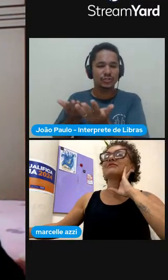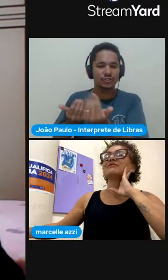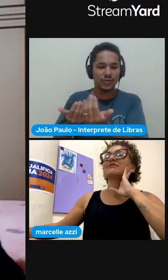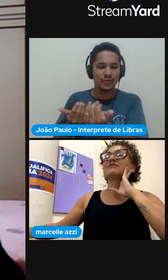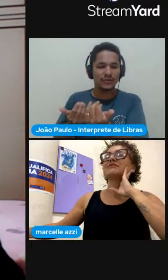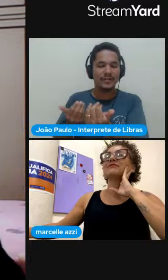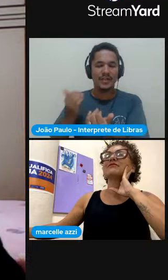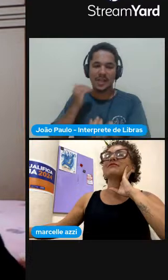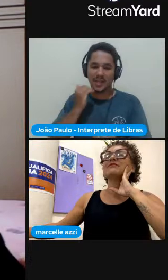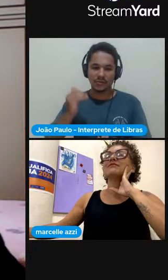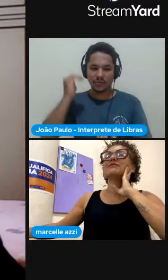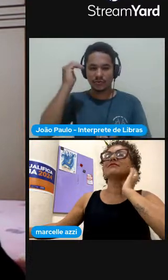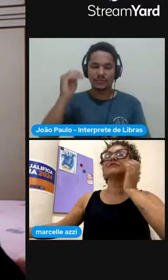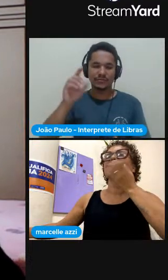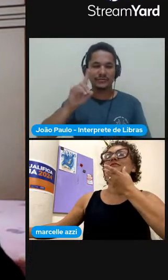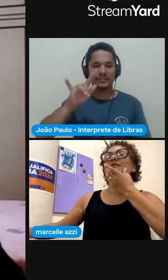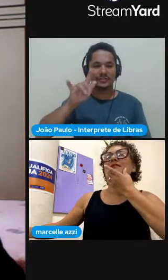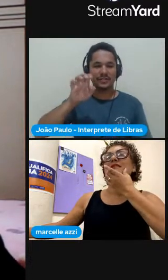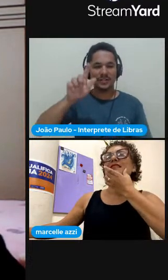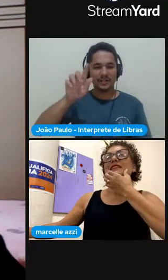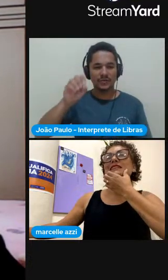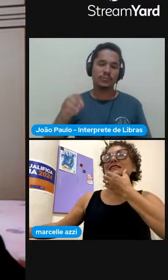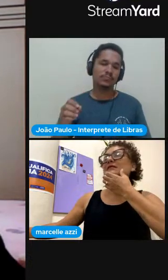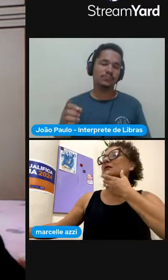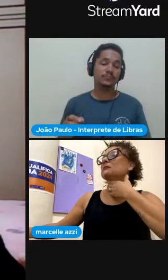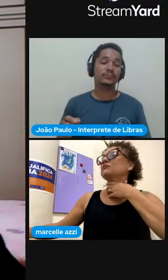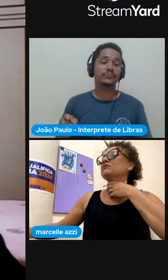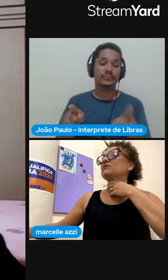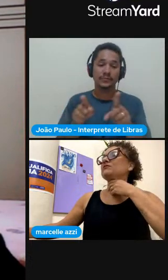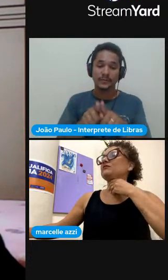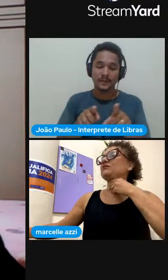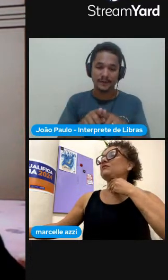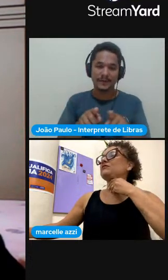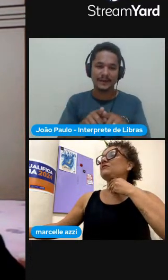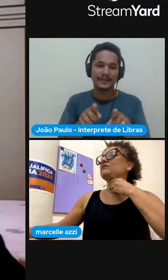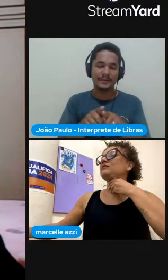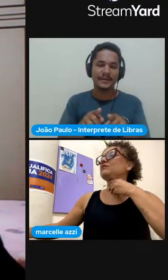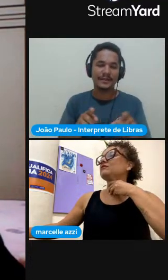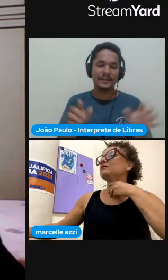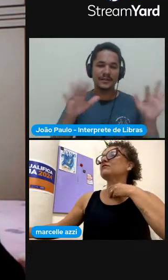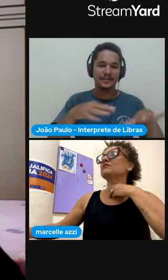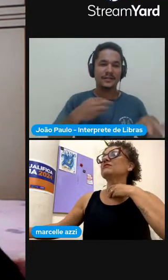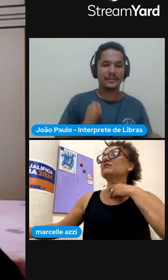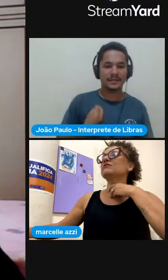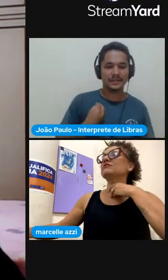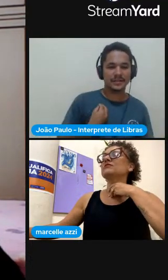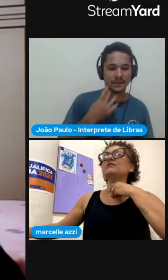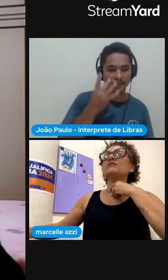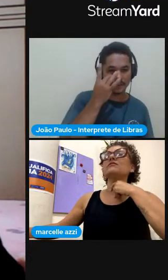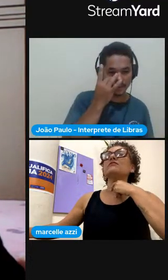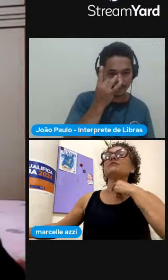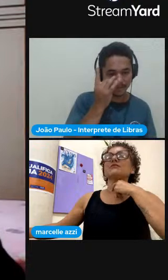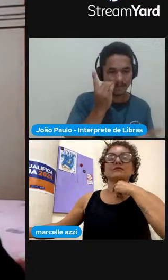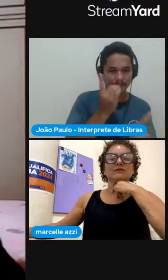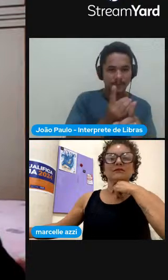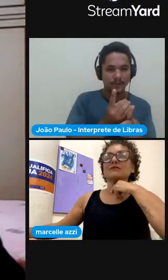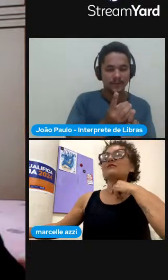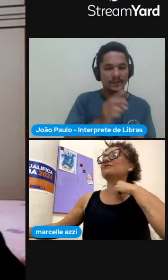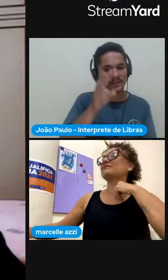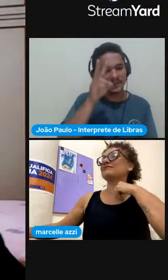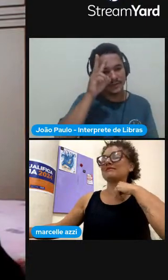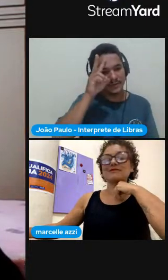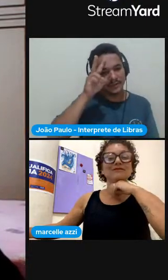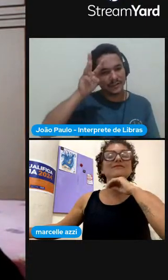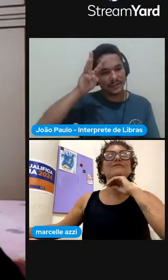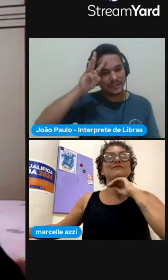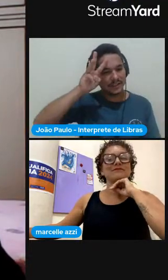da sua equipe. Estaremos também presencialmente nos encontros de segunda, terça e quarta. Os conselheiros, né, de